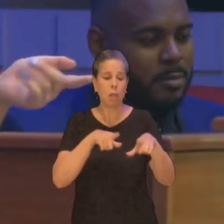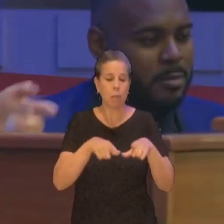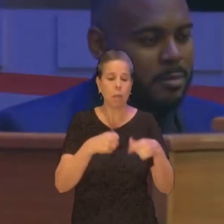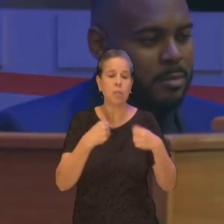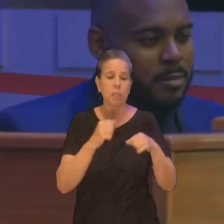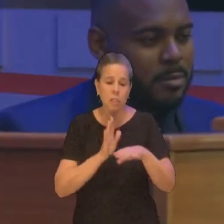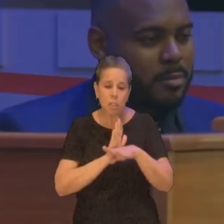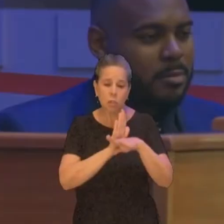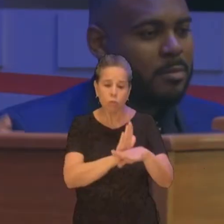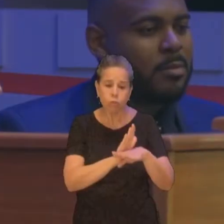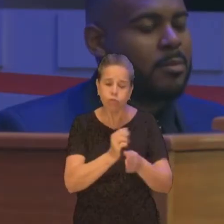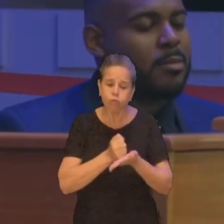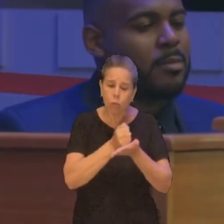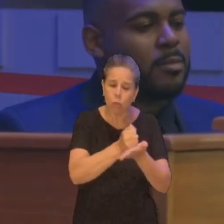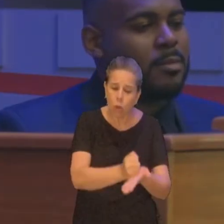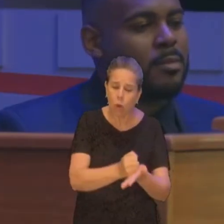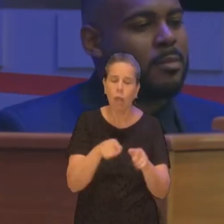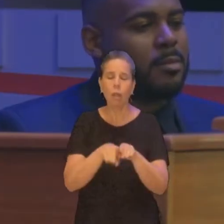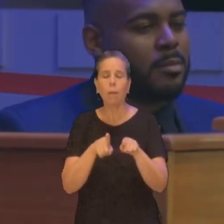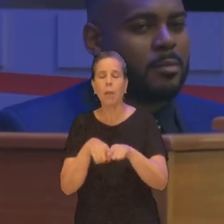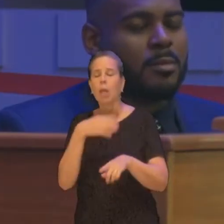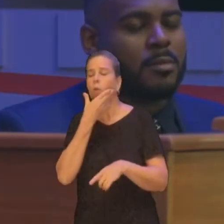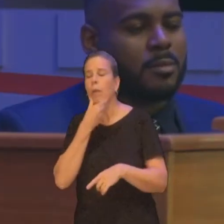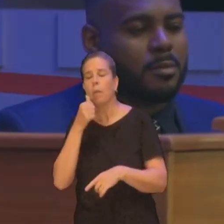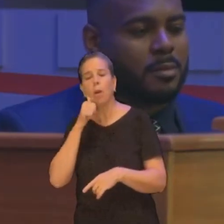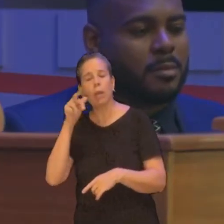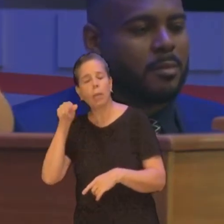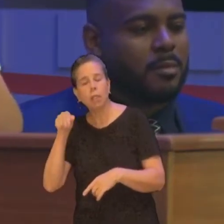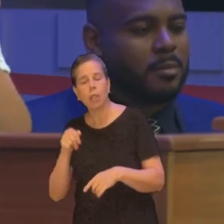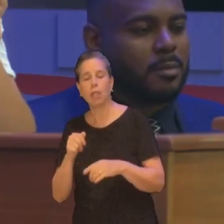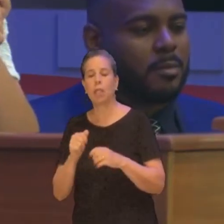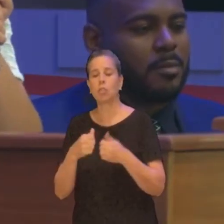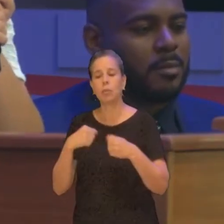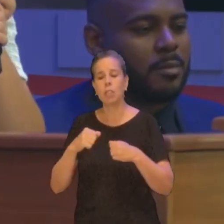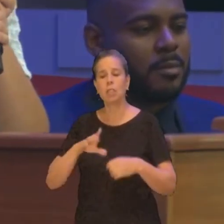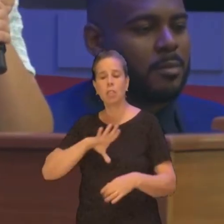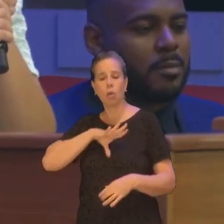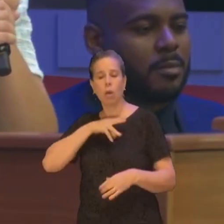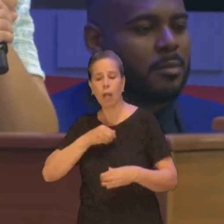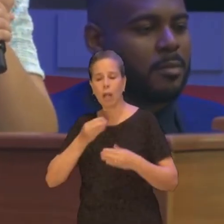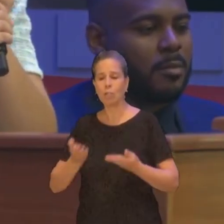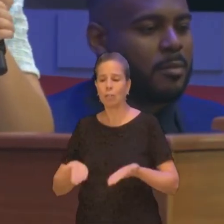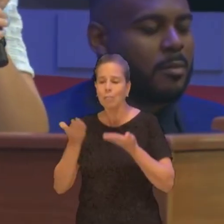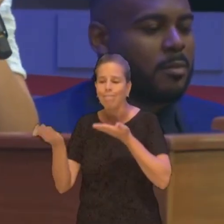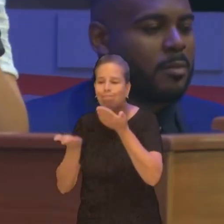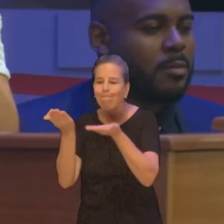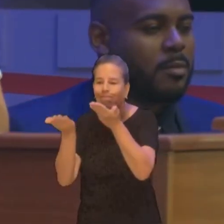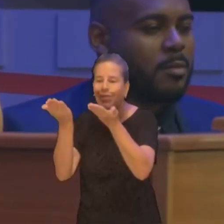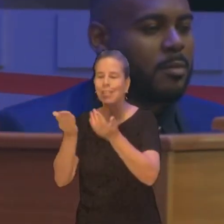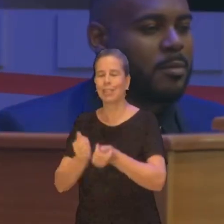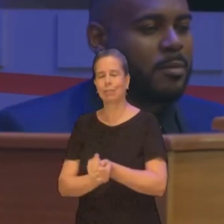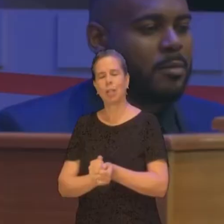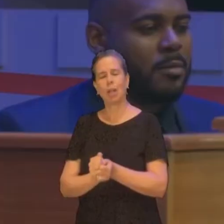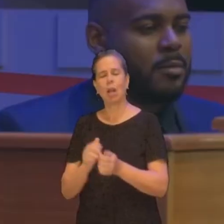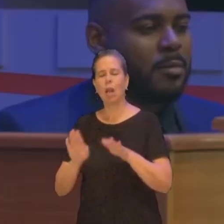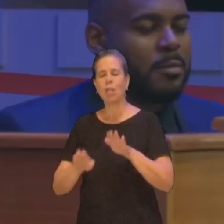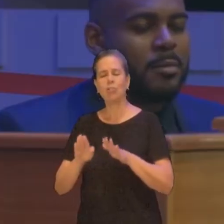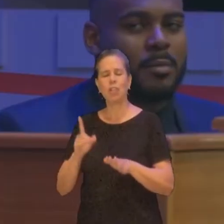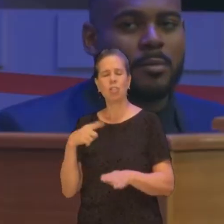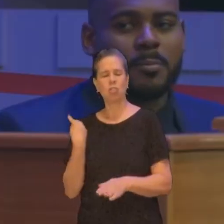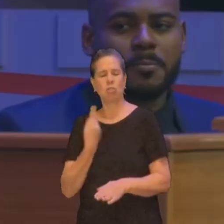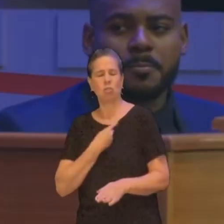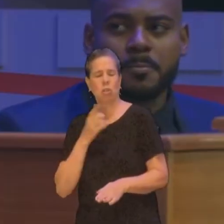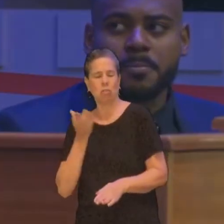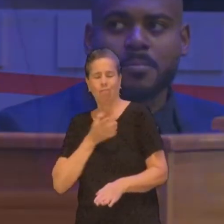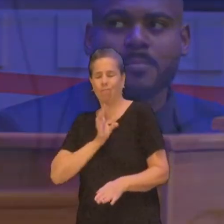amiga, um irmão da igreja que precisa de uma mensagem de encorajamento. Quantas vezes nós hesitamos em ajudar